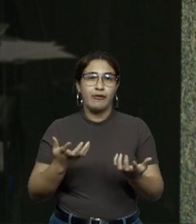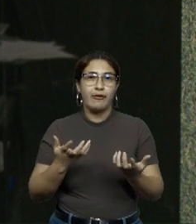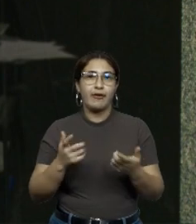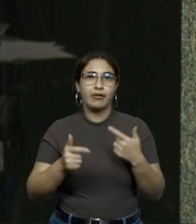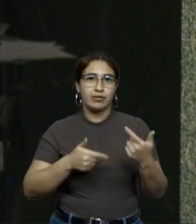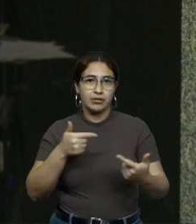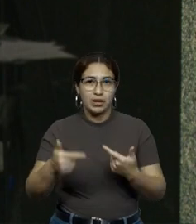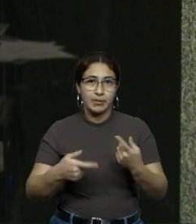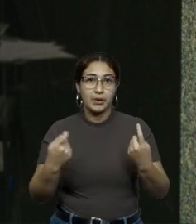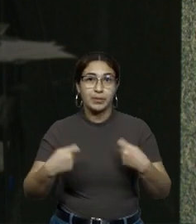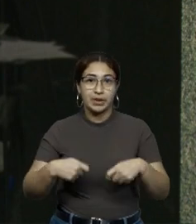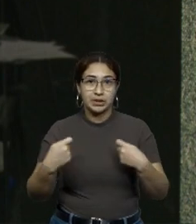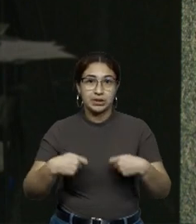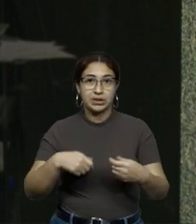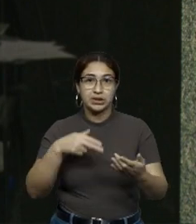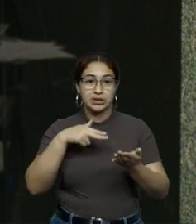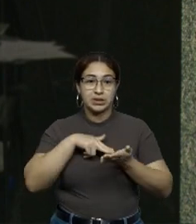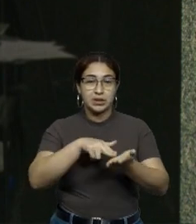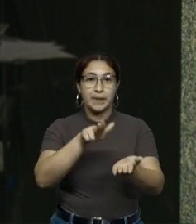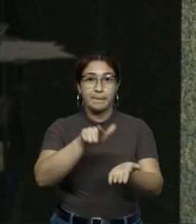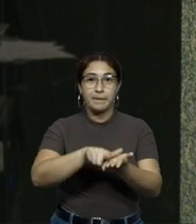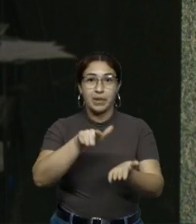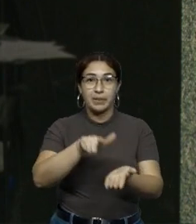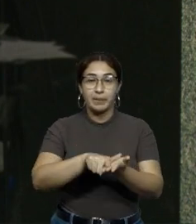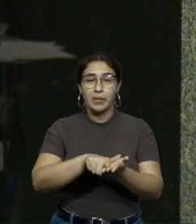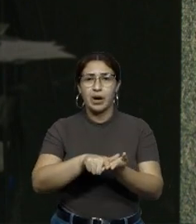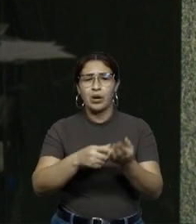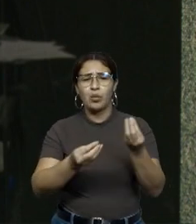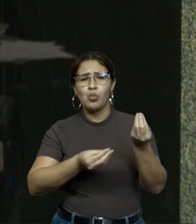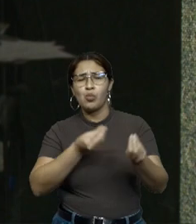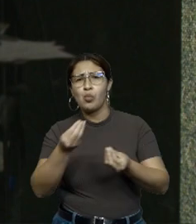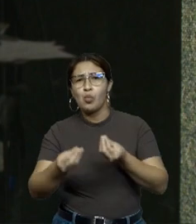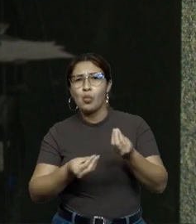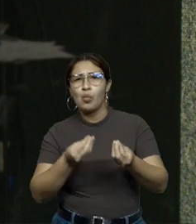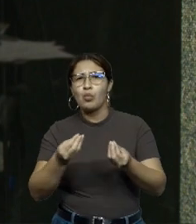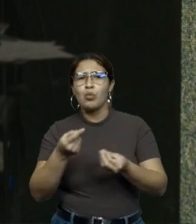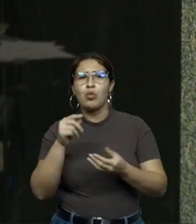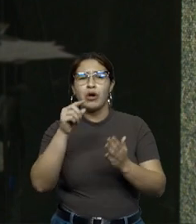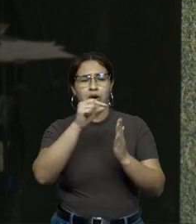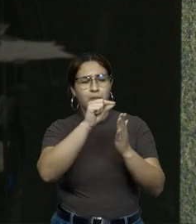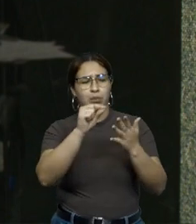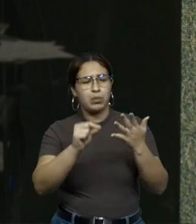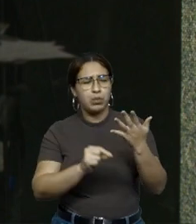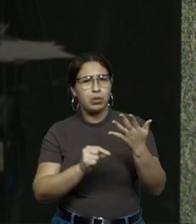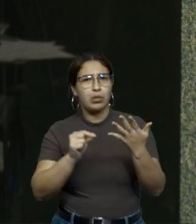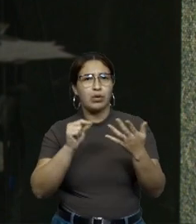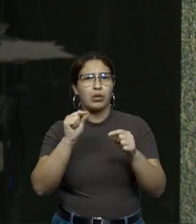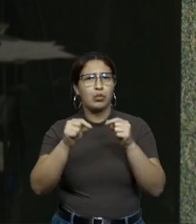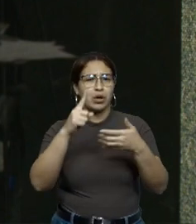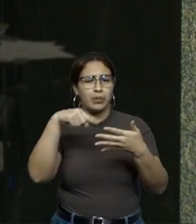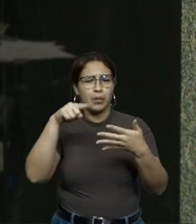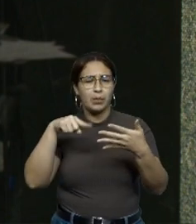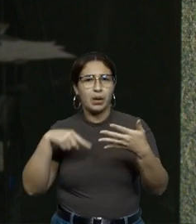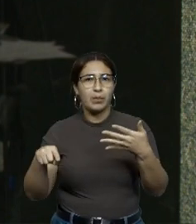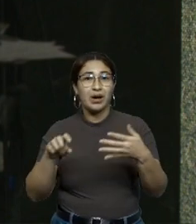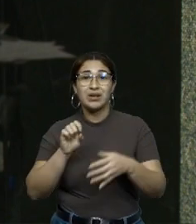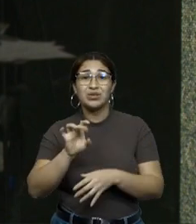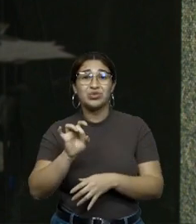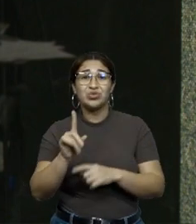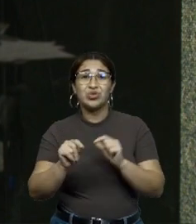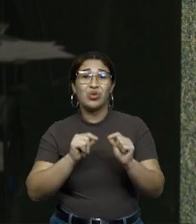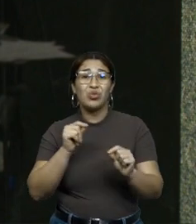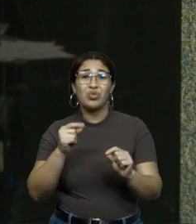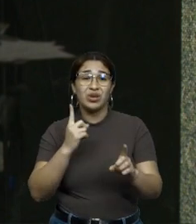receber impresso deveria receber o protocolo do que ele está preenchendo ali e não aparece só aparece a intenção